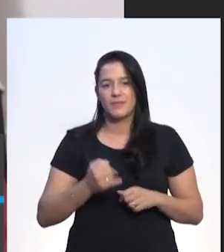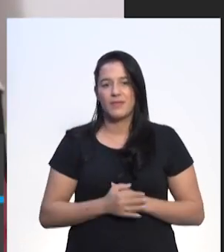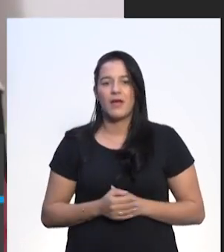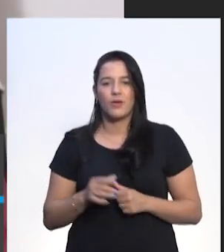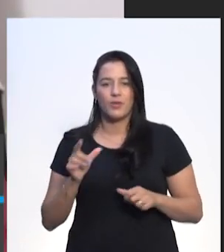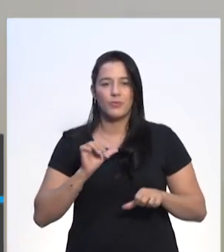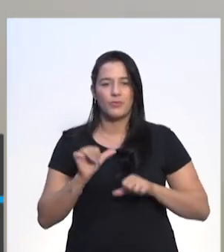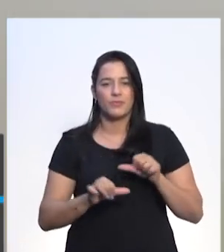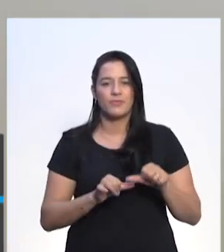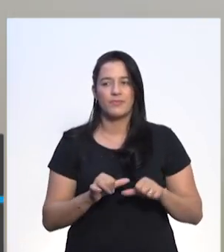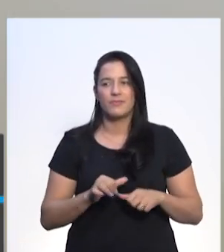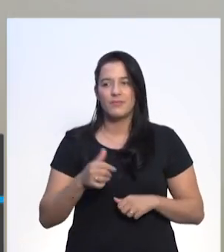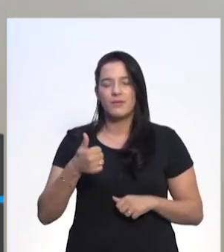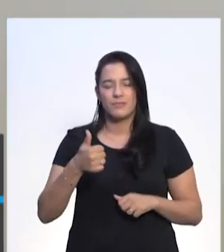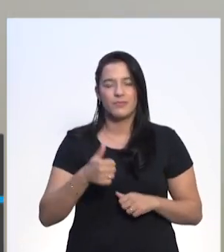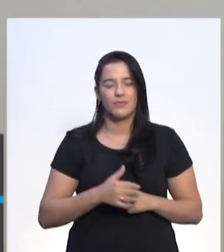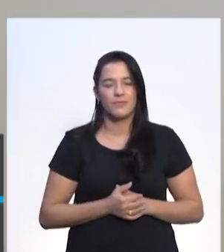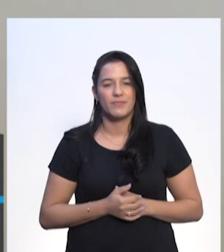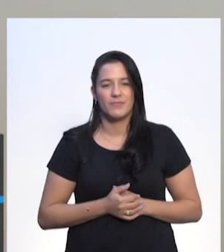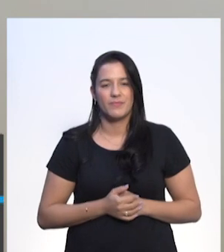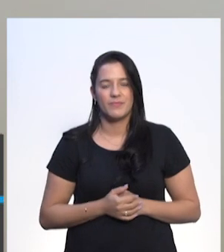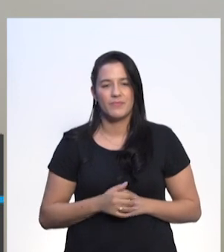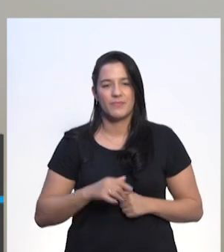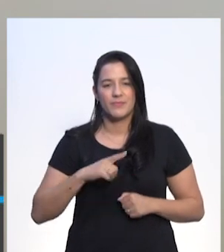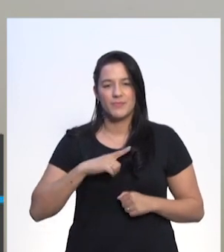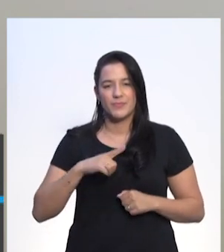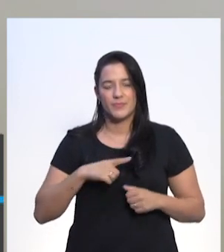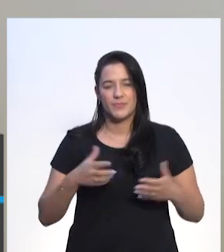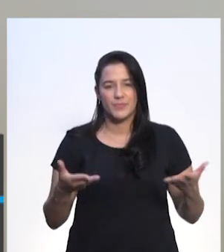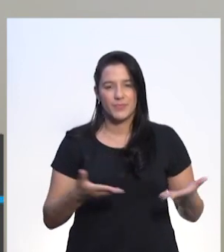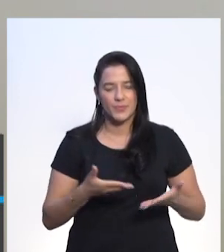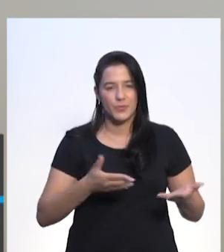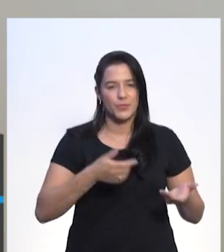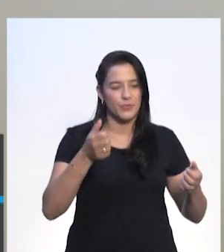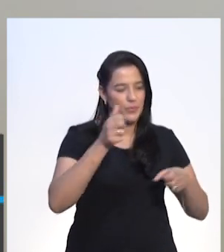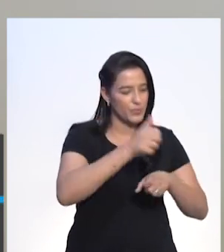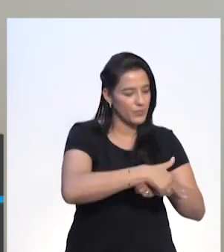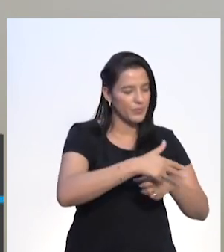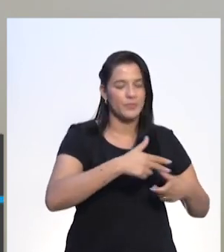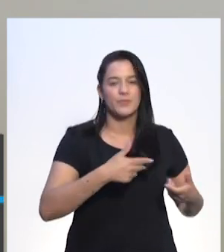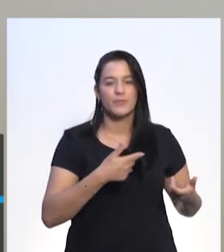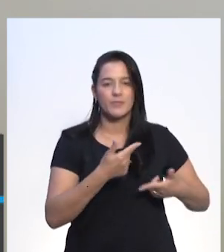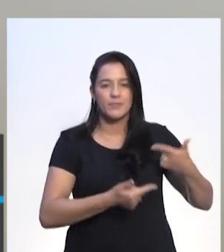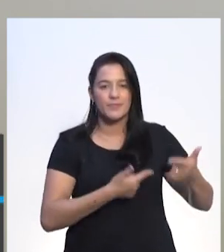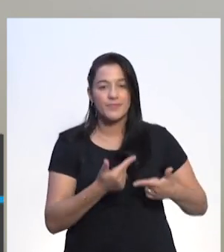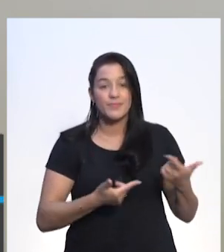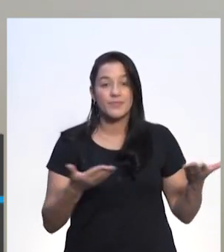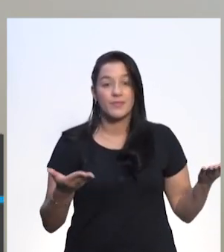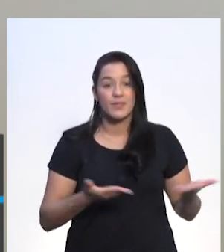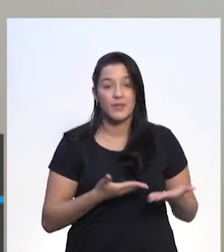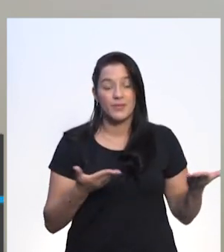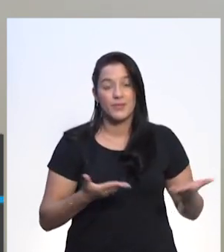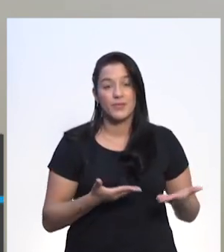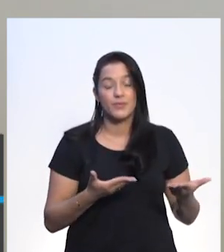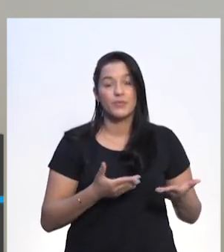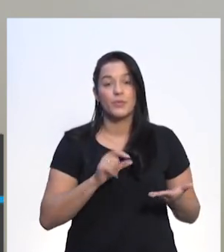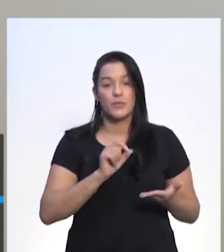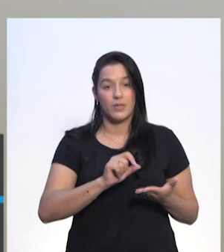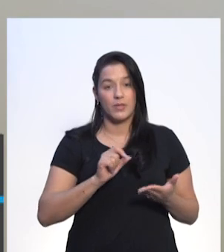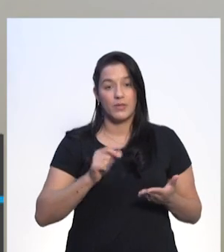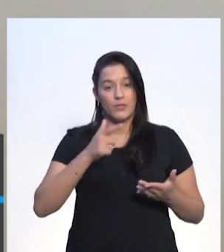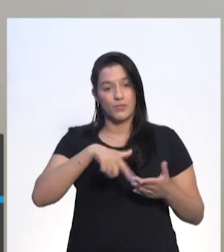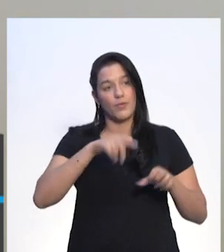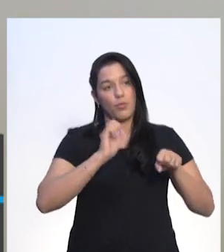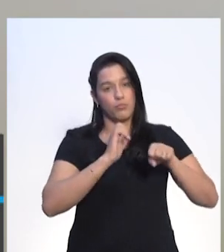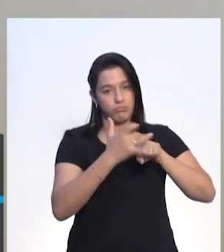os seguintes motivos, né, para as causas do desemprego na atualidade. Alguns colocaram por causa do